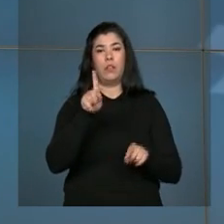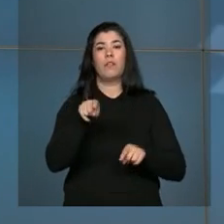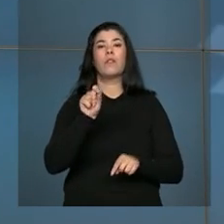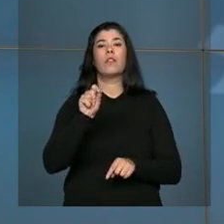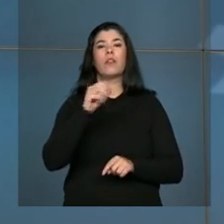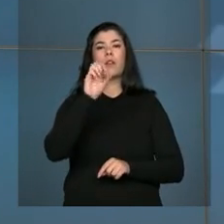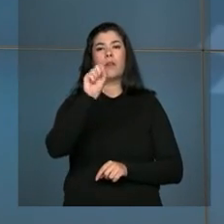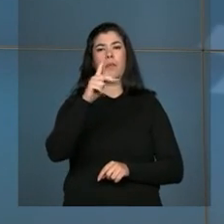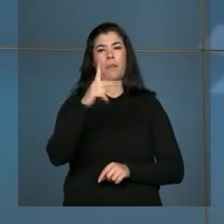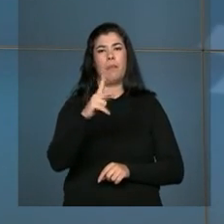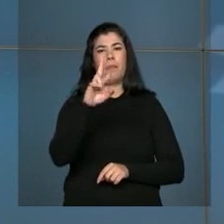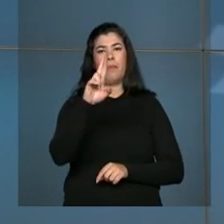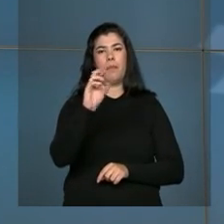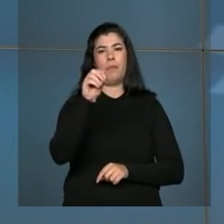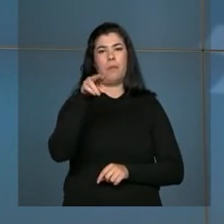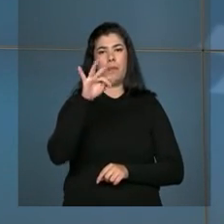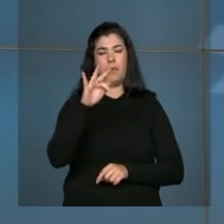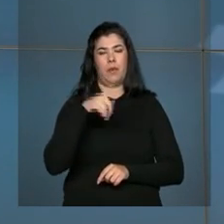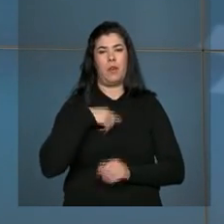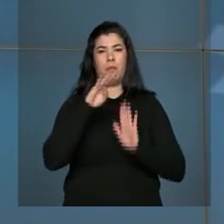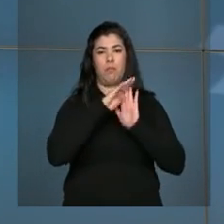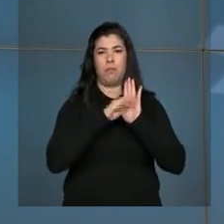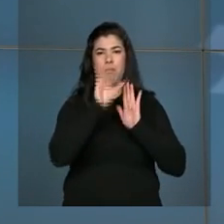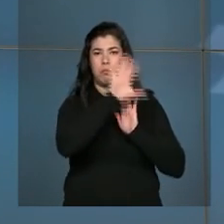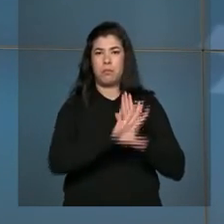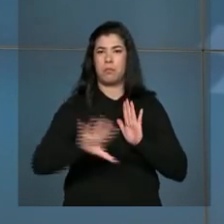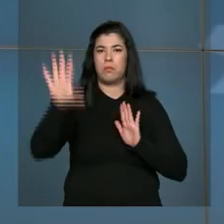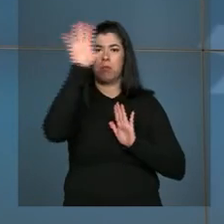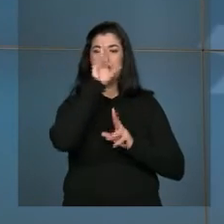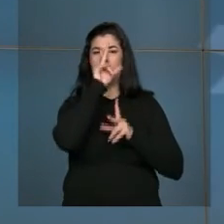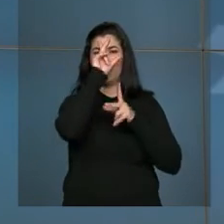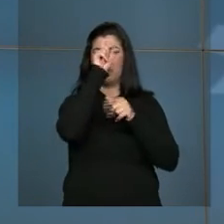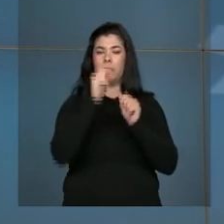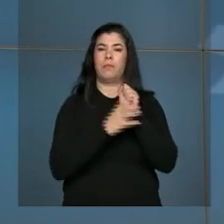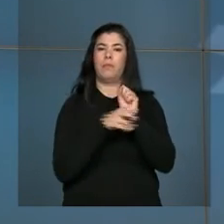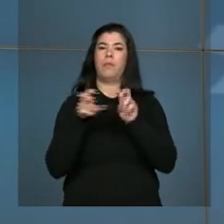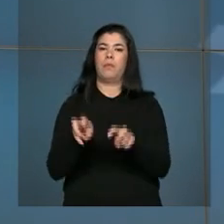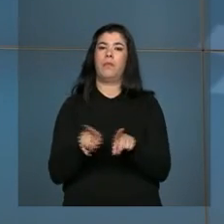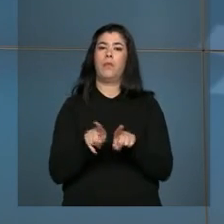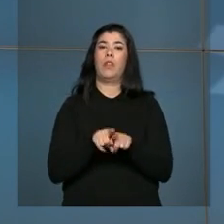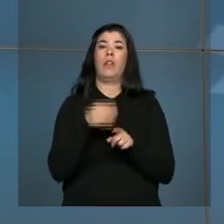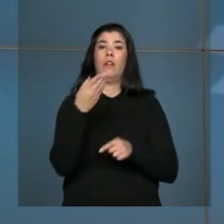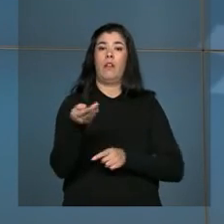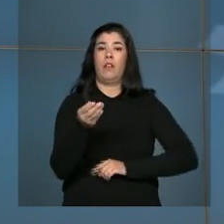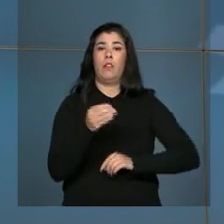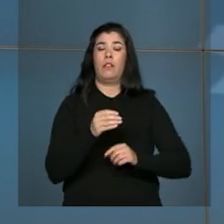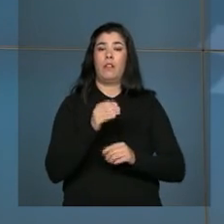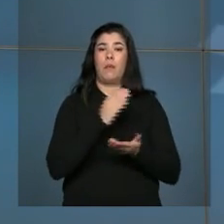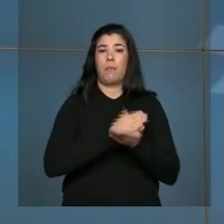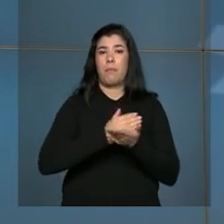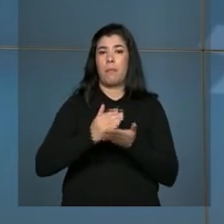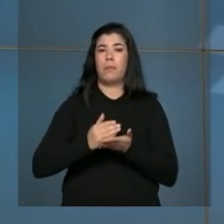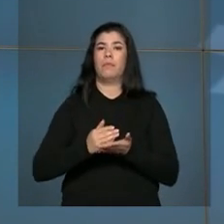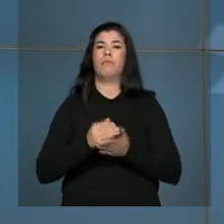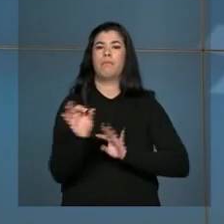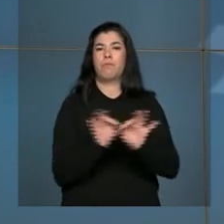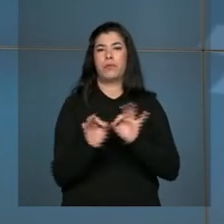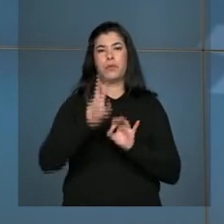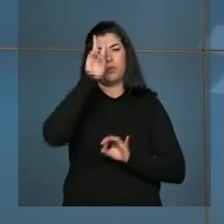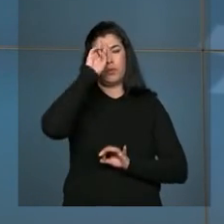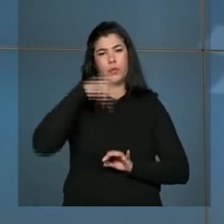o Programa Nacional de Fortalecimento da Agricultura Familiar. Ele financia projetos individuais